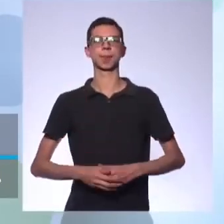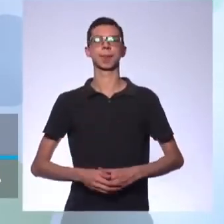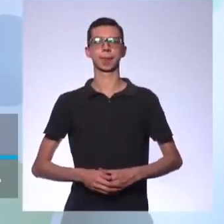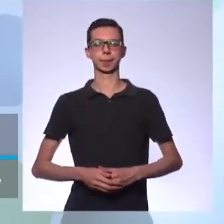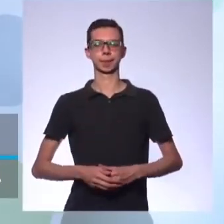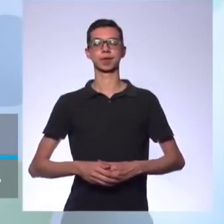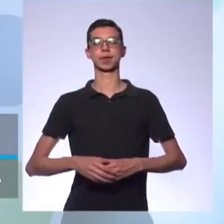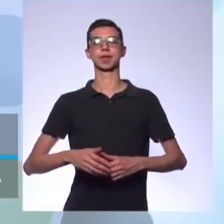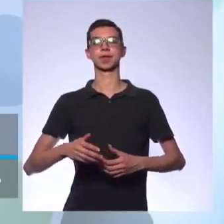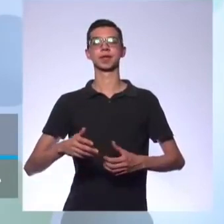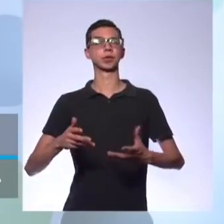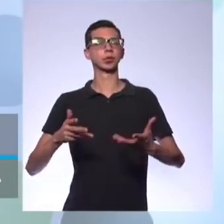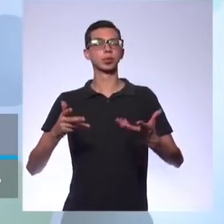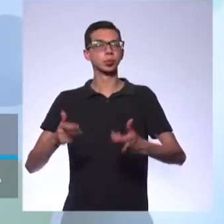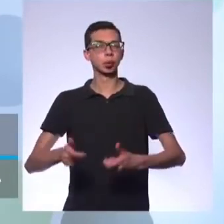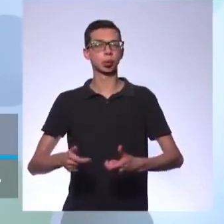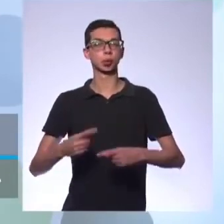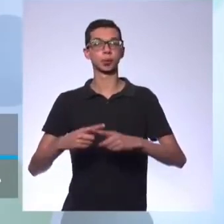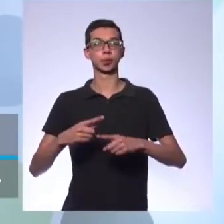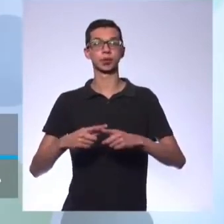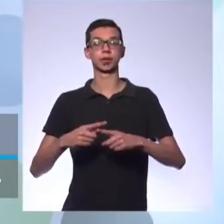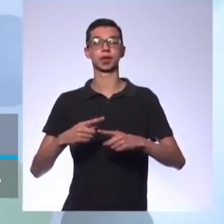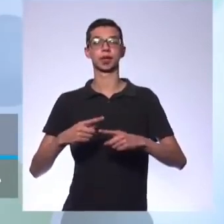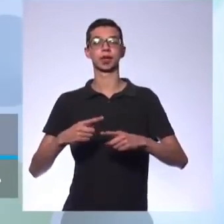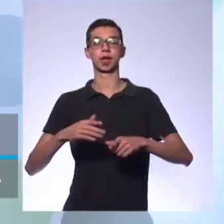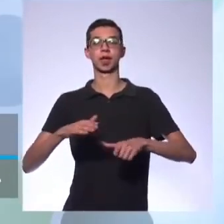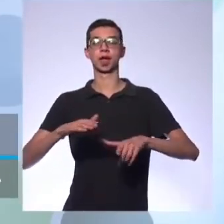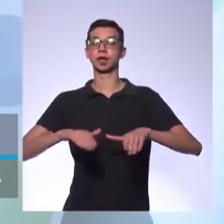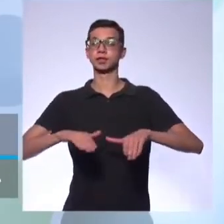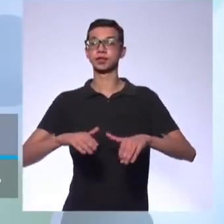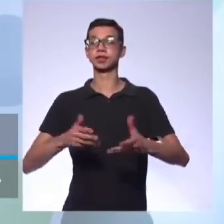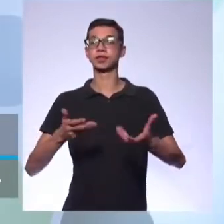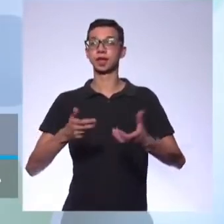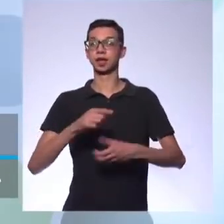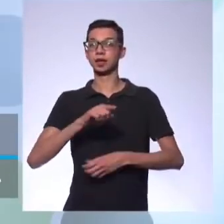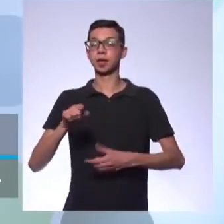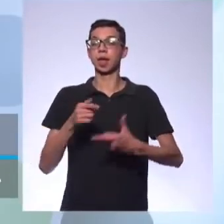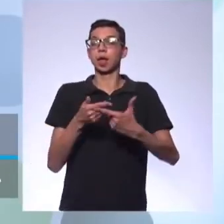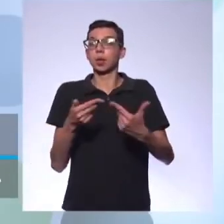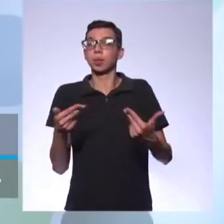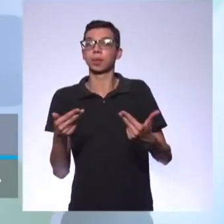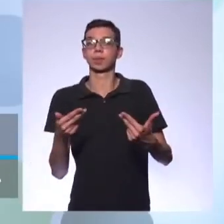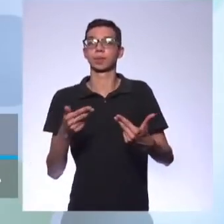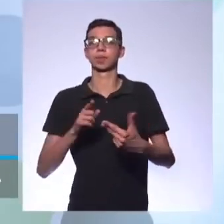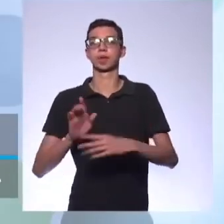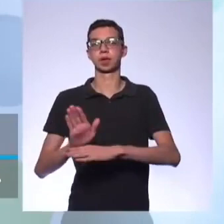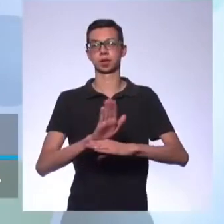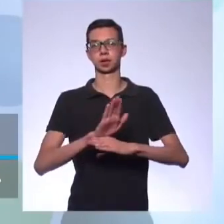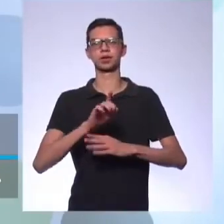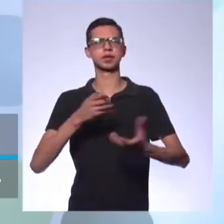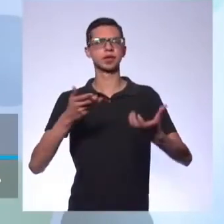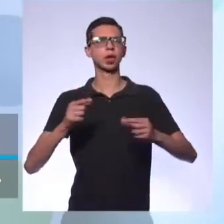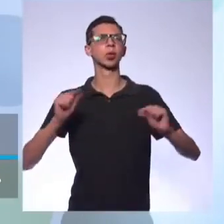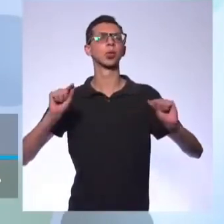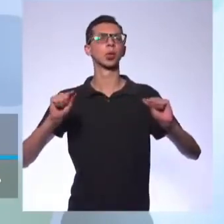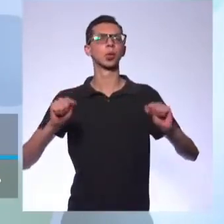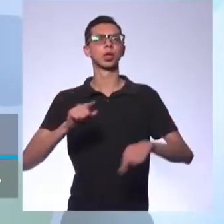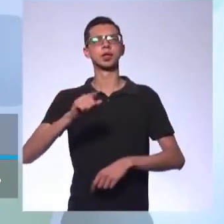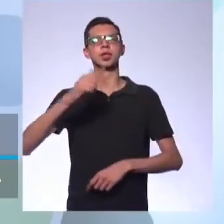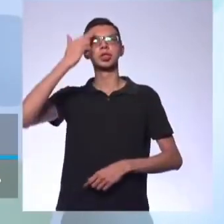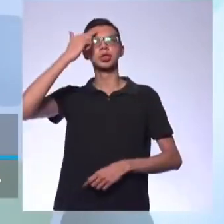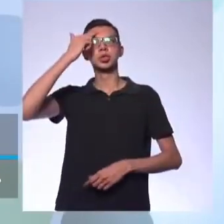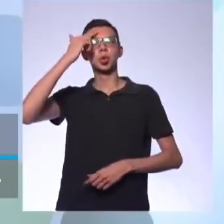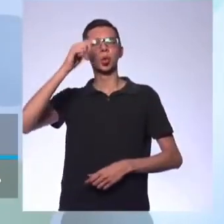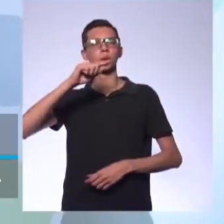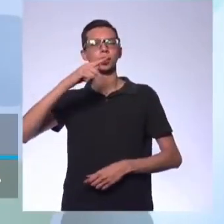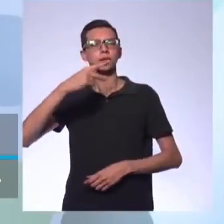de trabalho, todo mundo quer você para alguma coisa. E o que você quer? Qual o seu sonho? Qual o seu objetivo? A leitura te proporciona isso. Ser um leitor